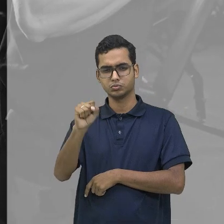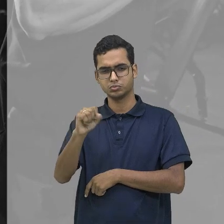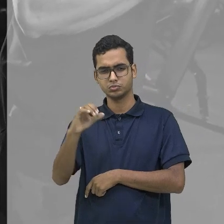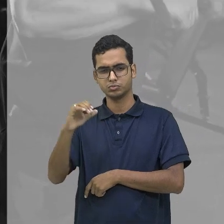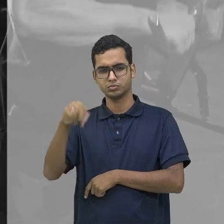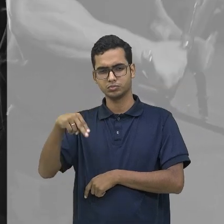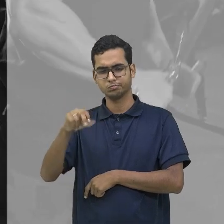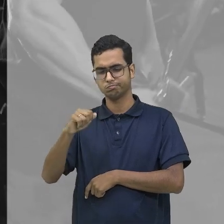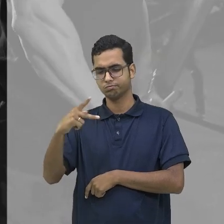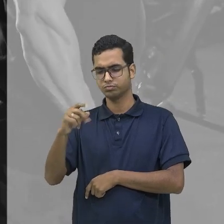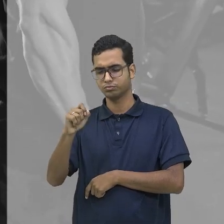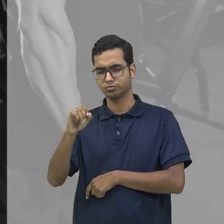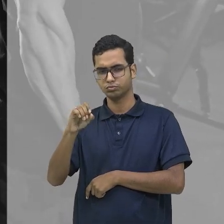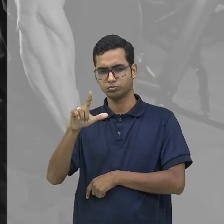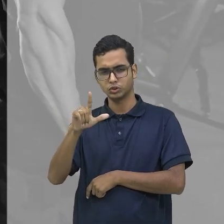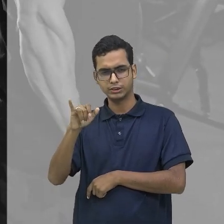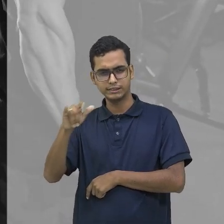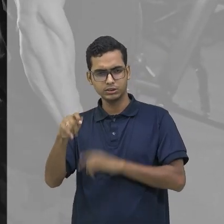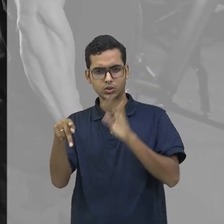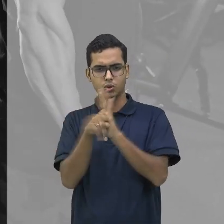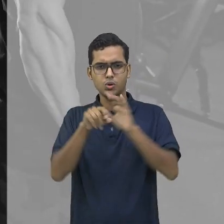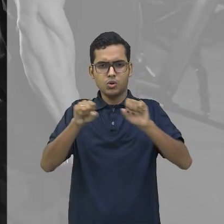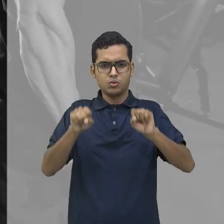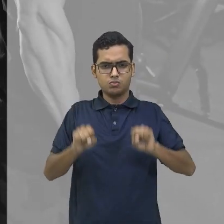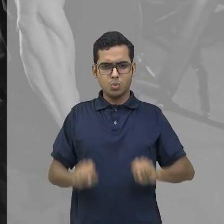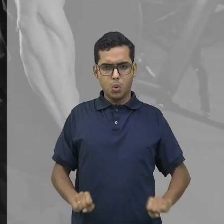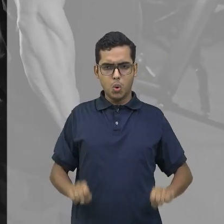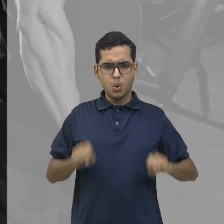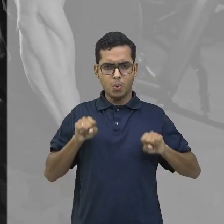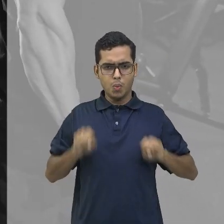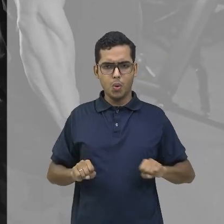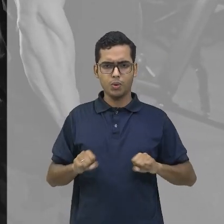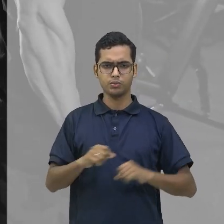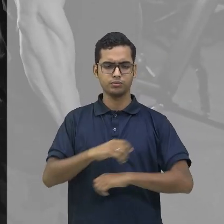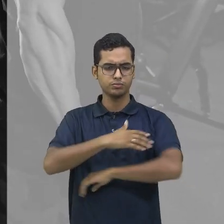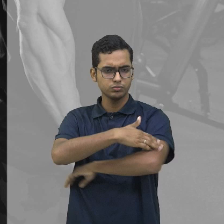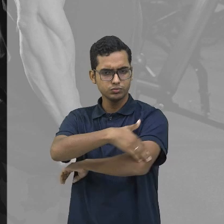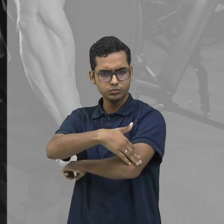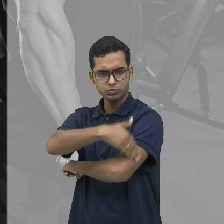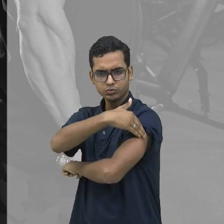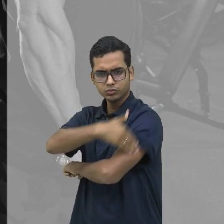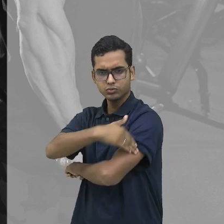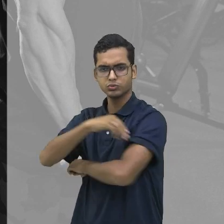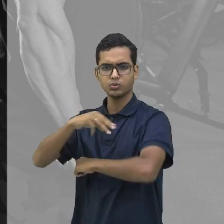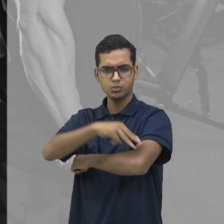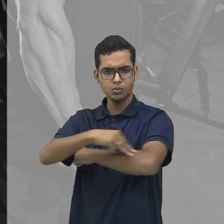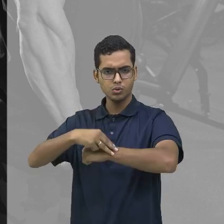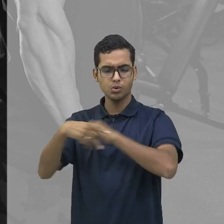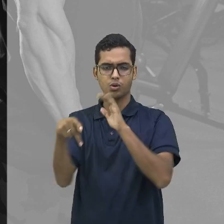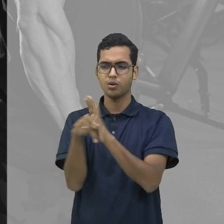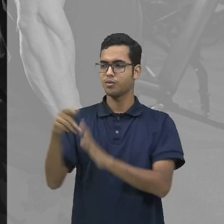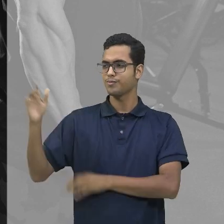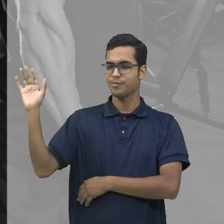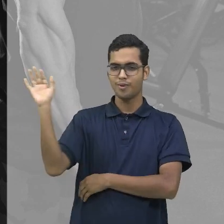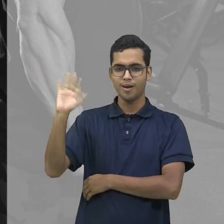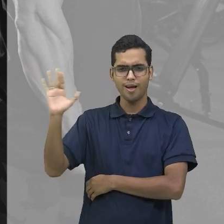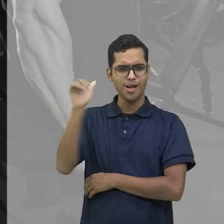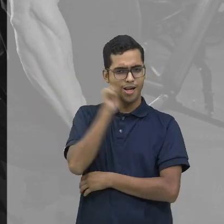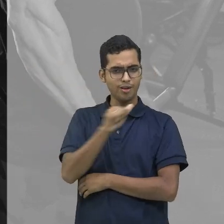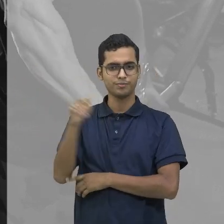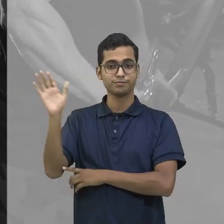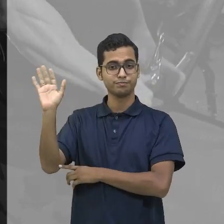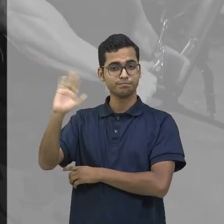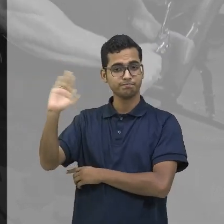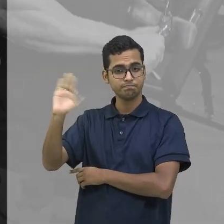polia, vai trabalhar aí o nosso músculo chamado tríceps, que é o do tchauzinho, né? As mulheres normalmente